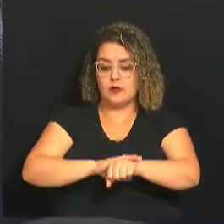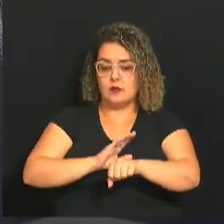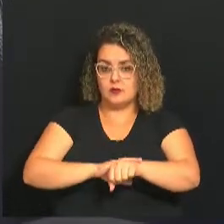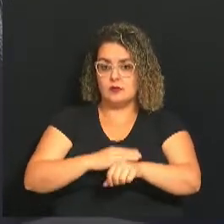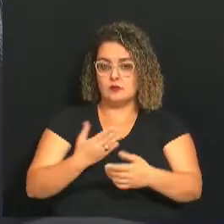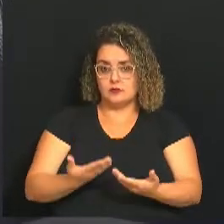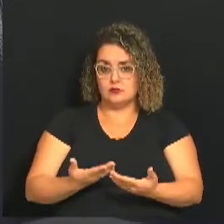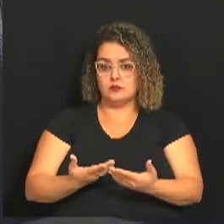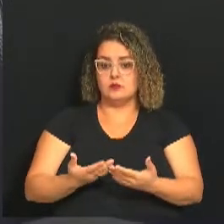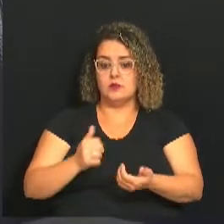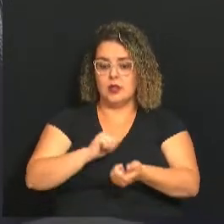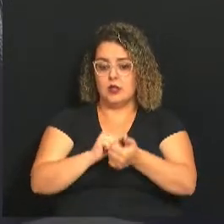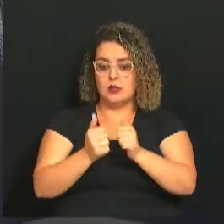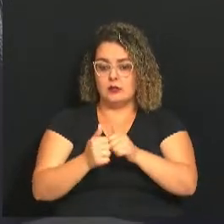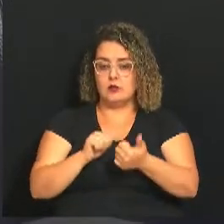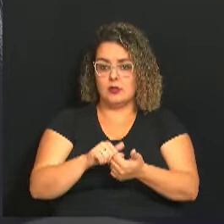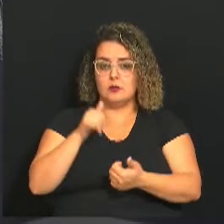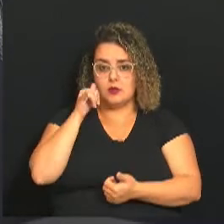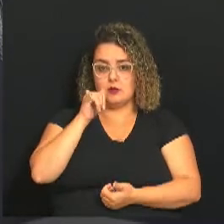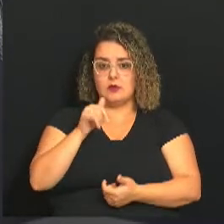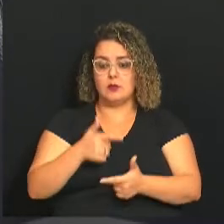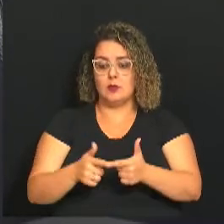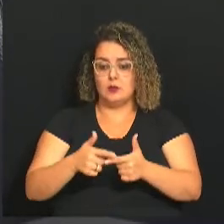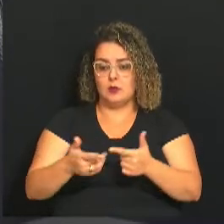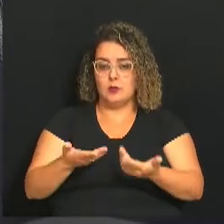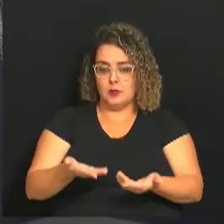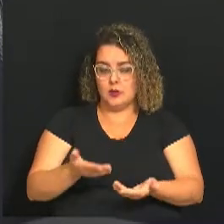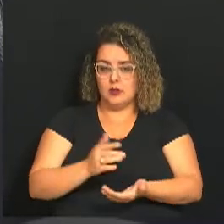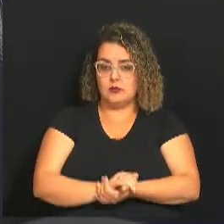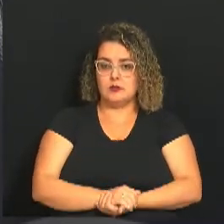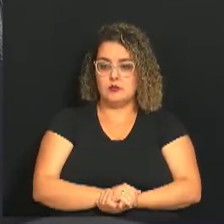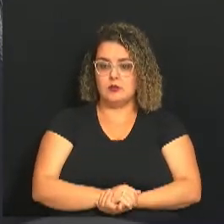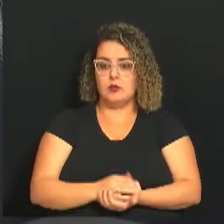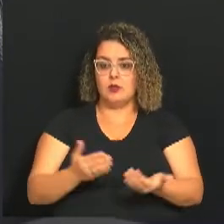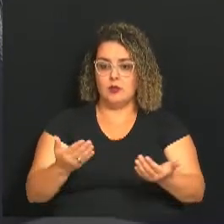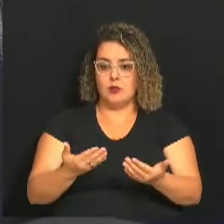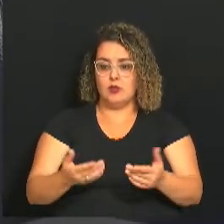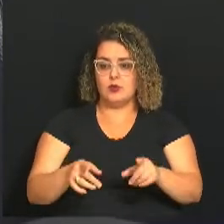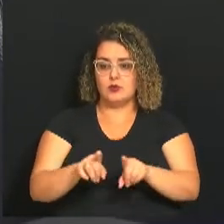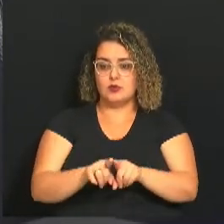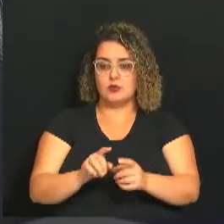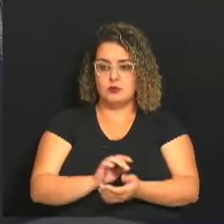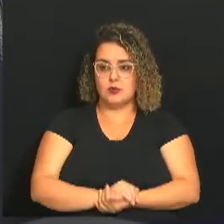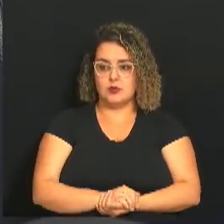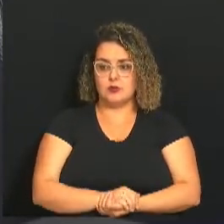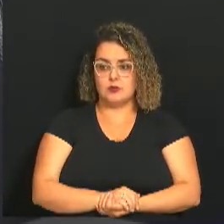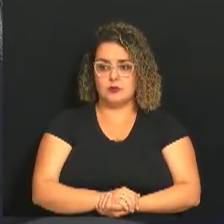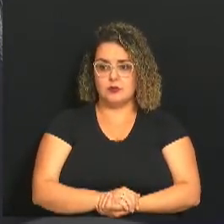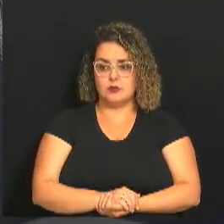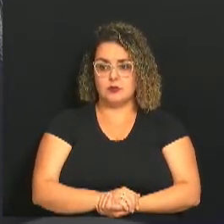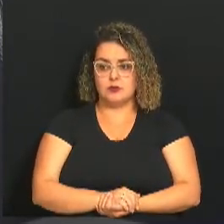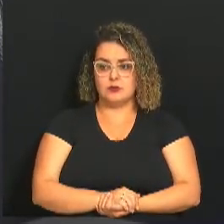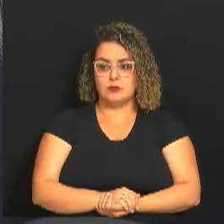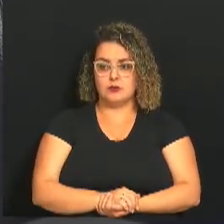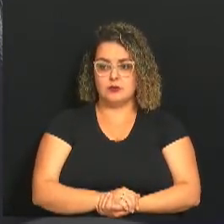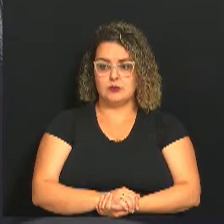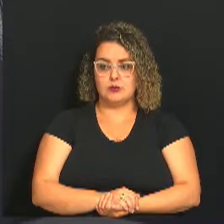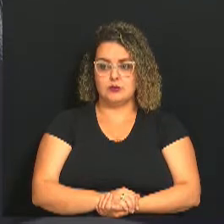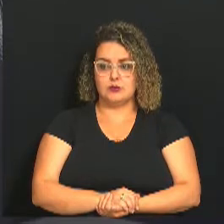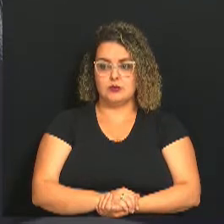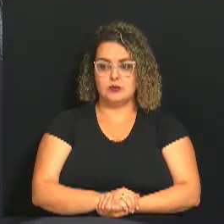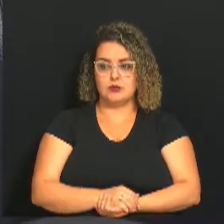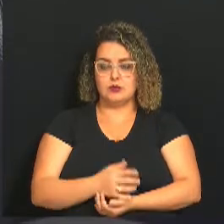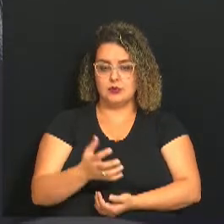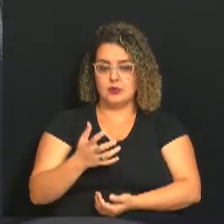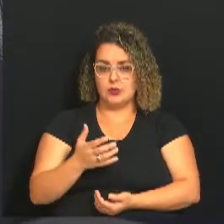reativas, enfim, a essas situações. Hoje, então, nós temos aqui, eu já quero agradecer, né,